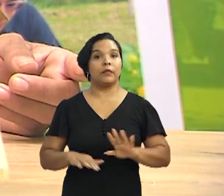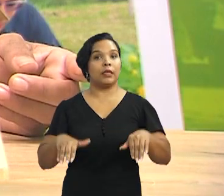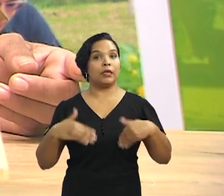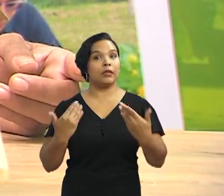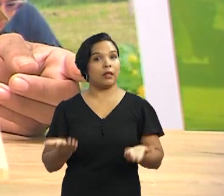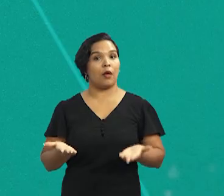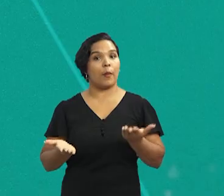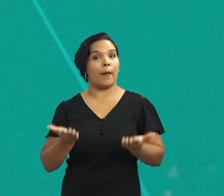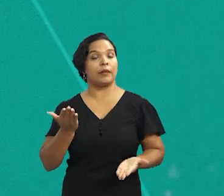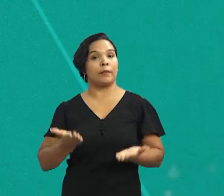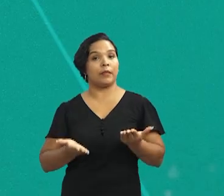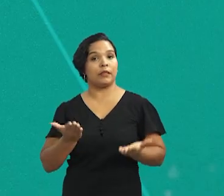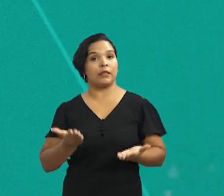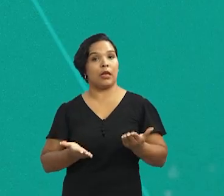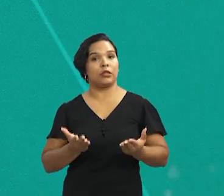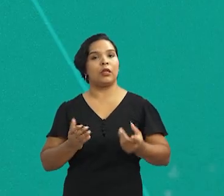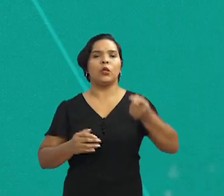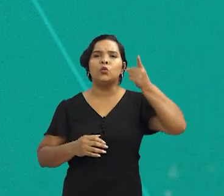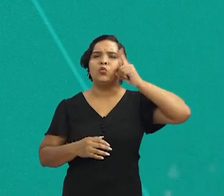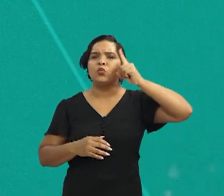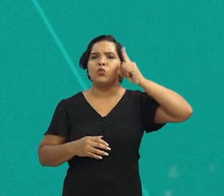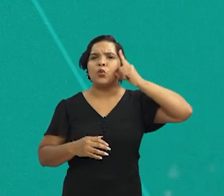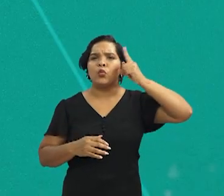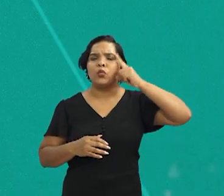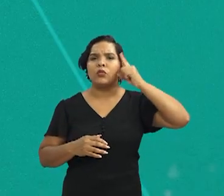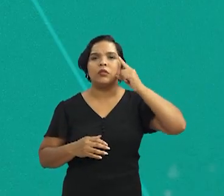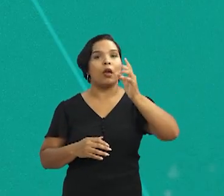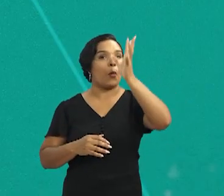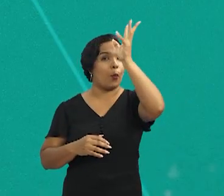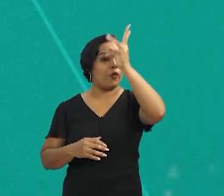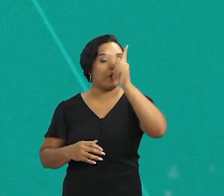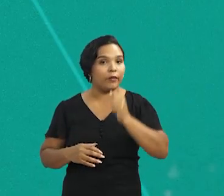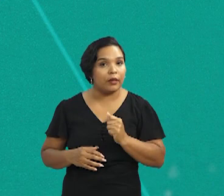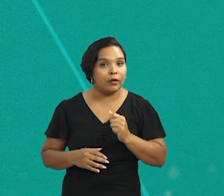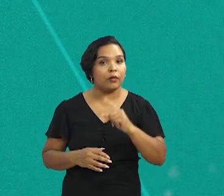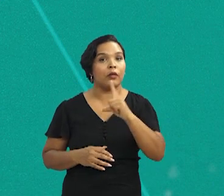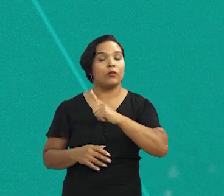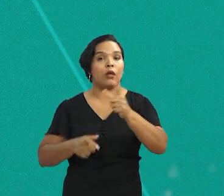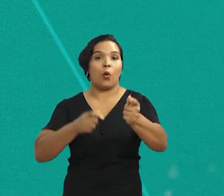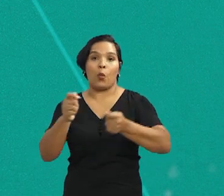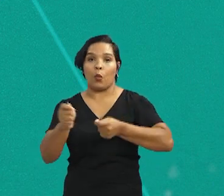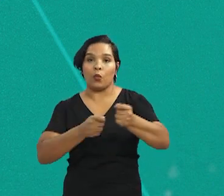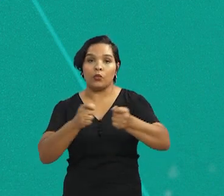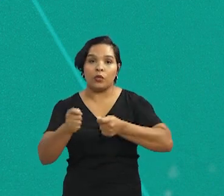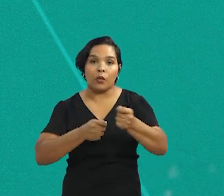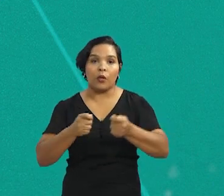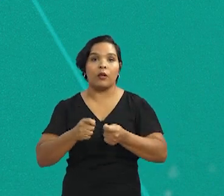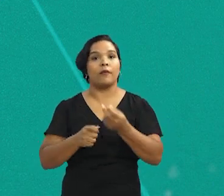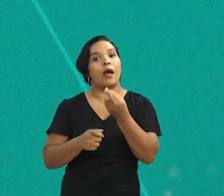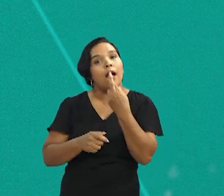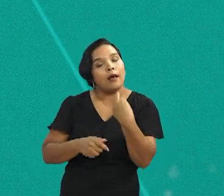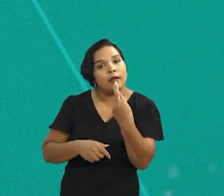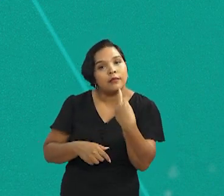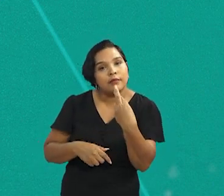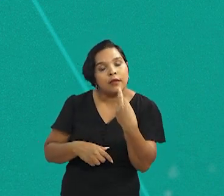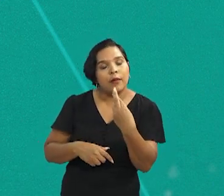337 gramas. Então, essa pesagem que eu faço é todos os dias, os frangos, porque eu tenho o controle, então eu faço a pesagem